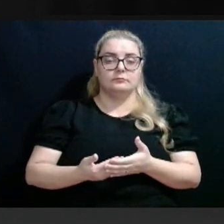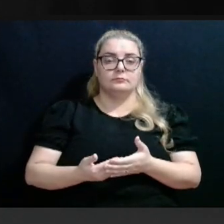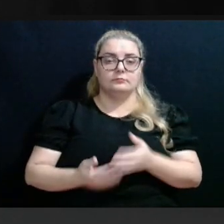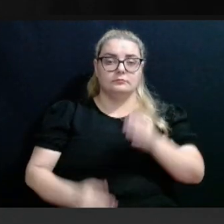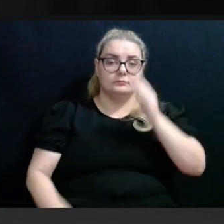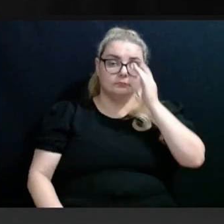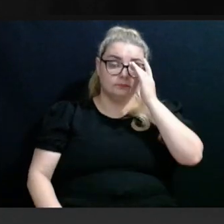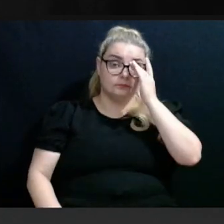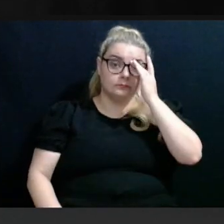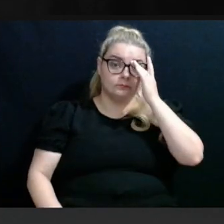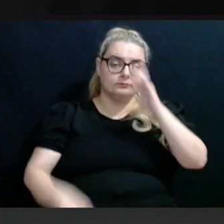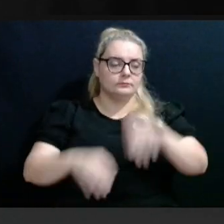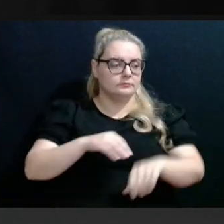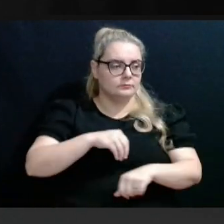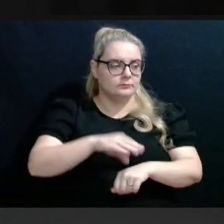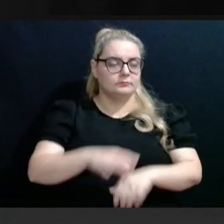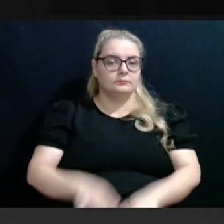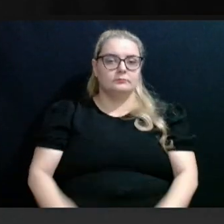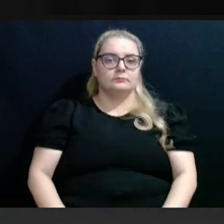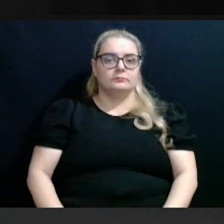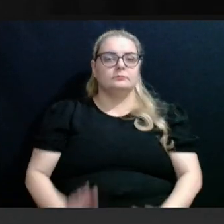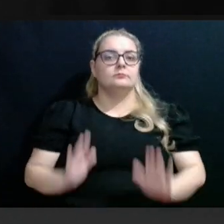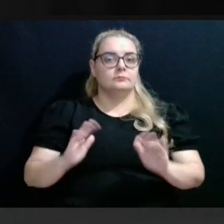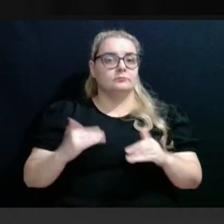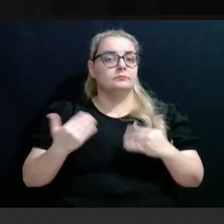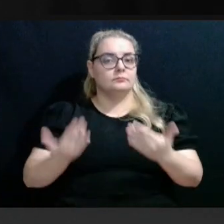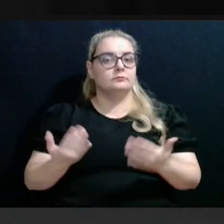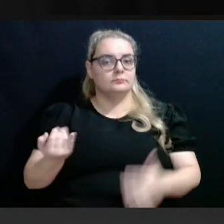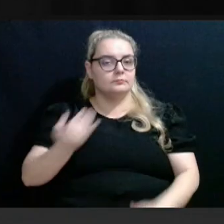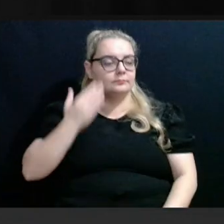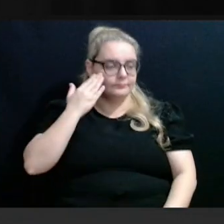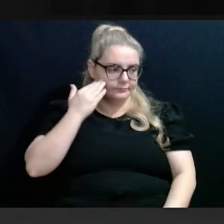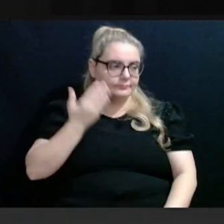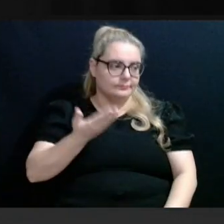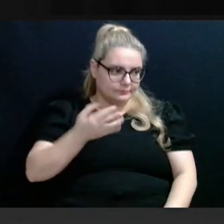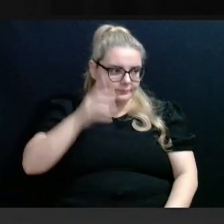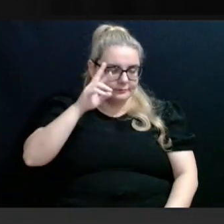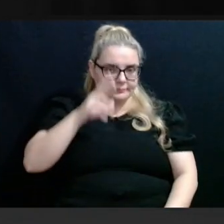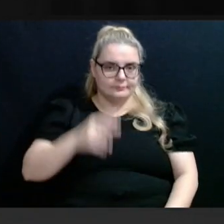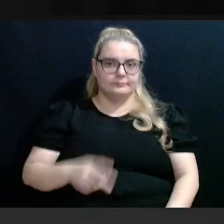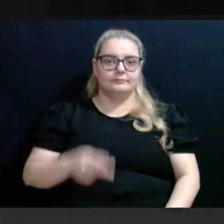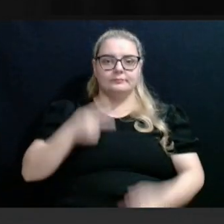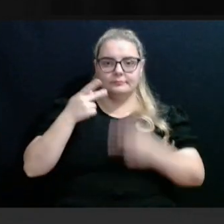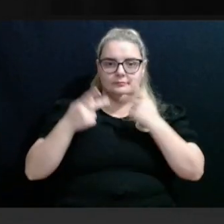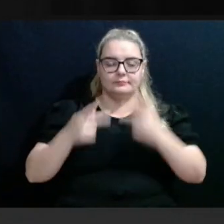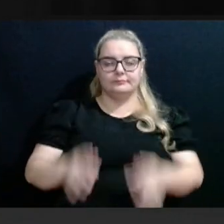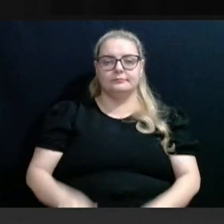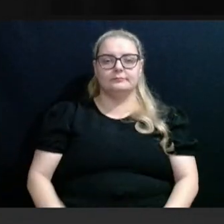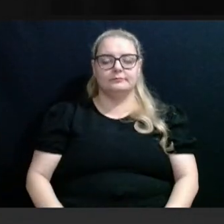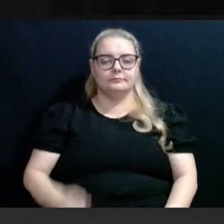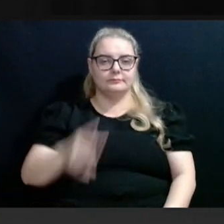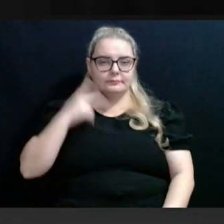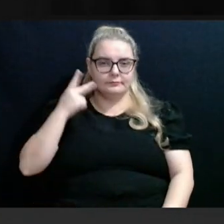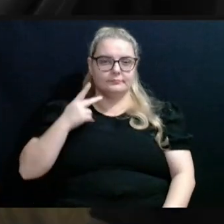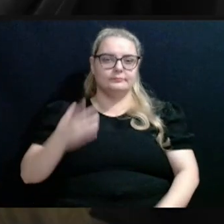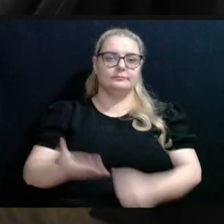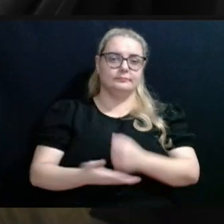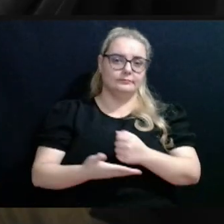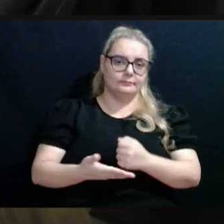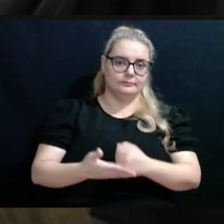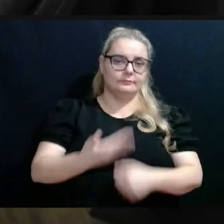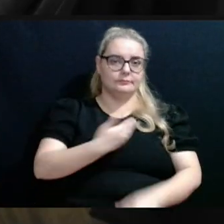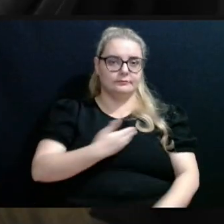das indicações, qual que é a importância? Eu sei que o senhor, inclusive as pessoas falam, não, mas é um vereador que é da base do governo.